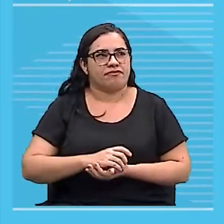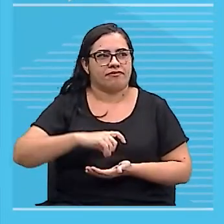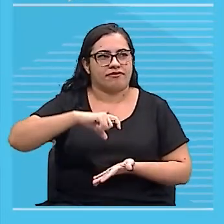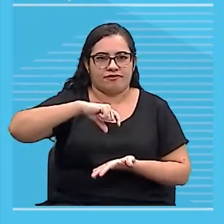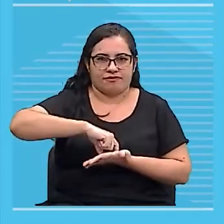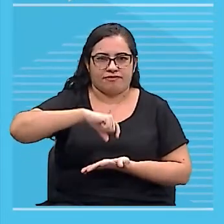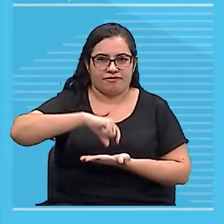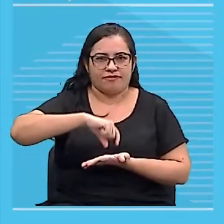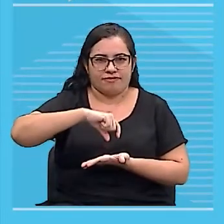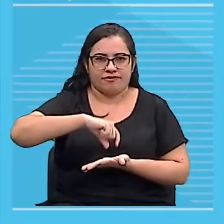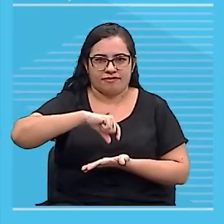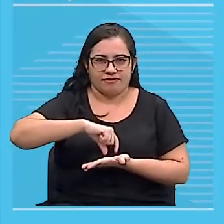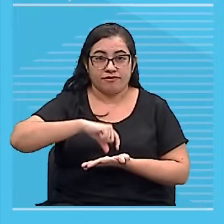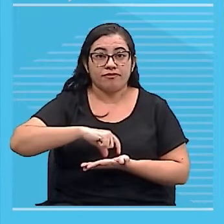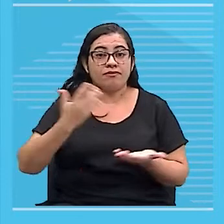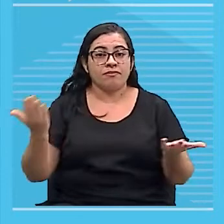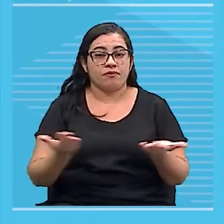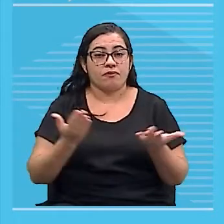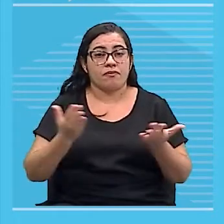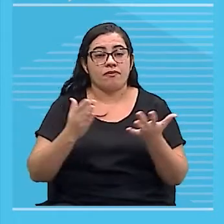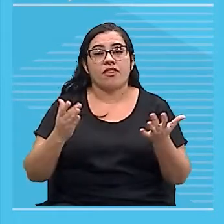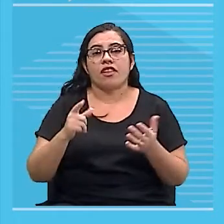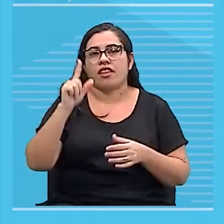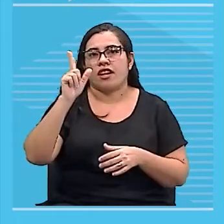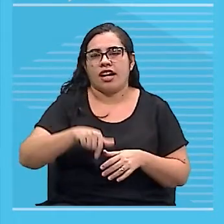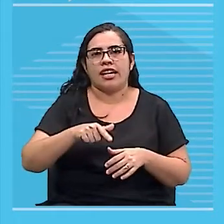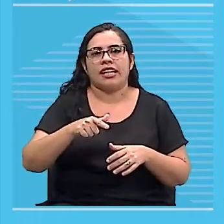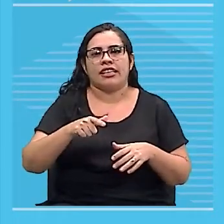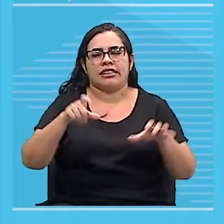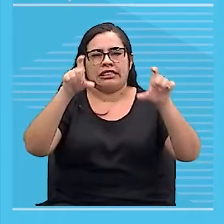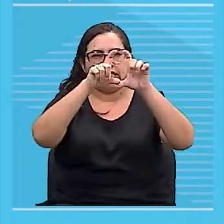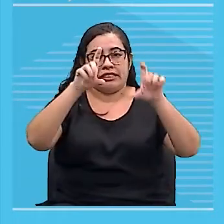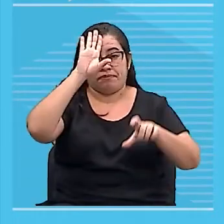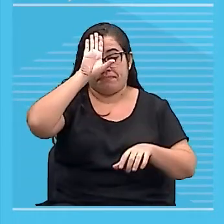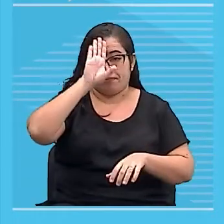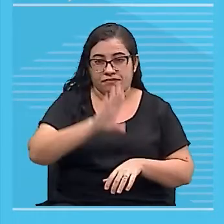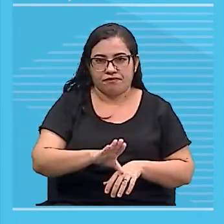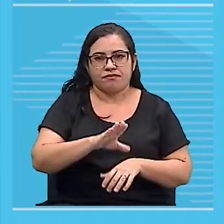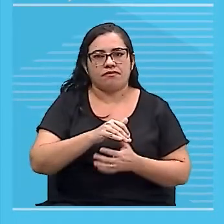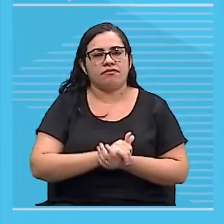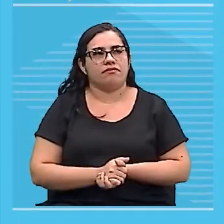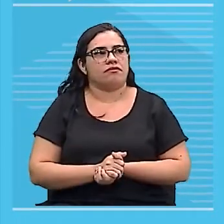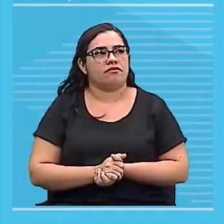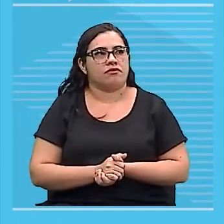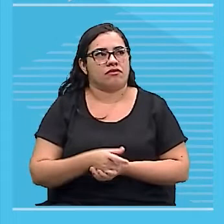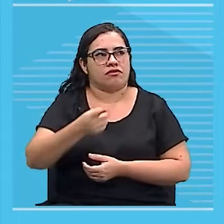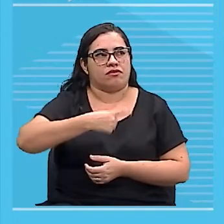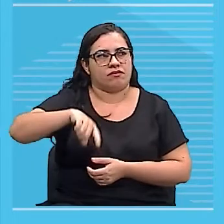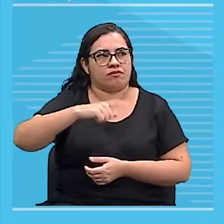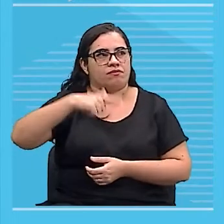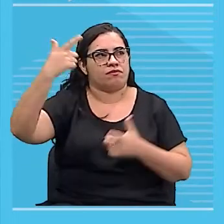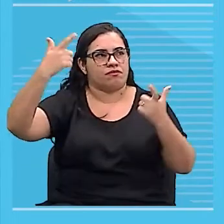Capacitores. Capacitores é o nosso tema principal de hoje. A gente vai voltar a